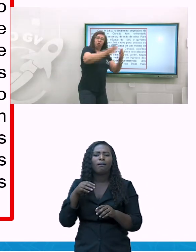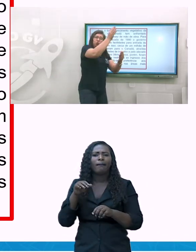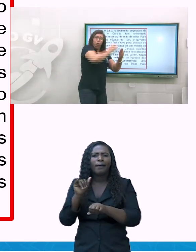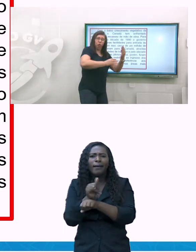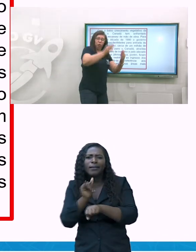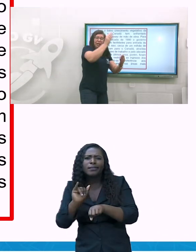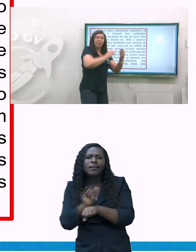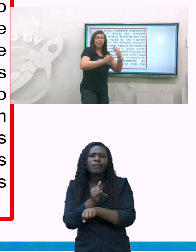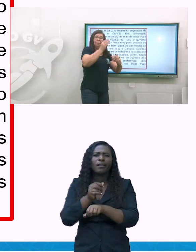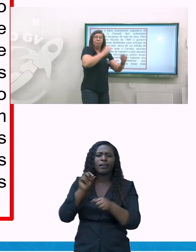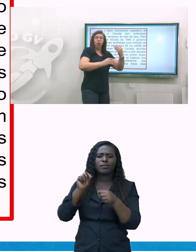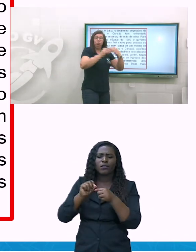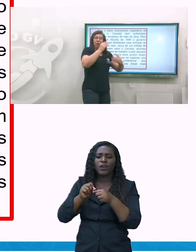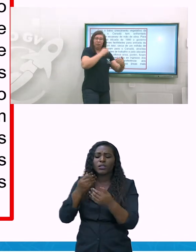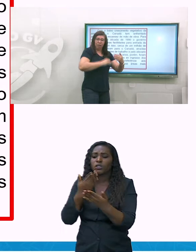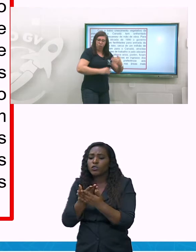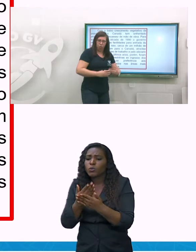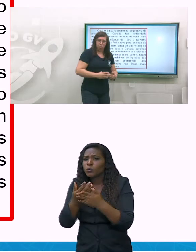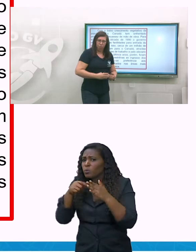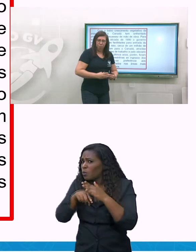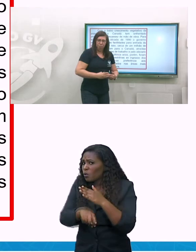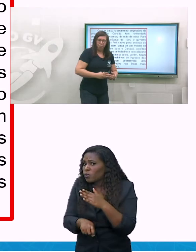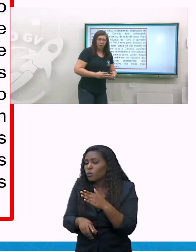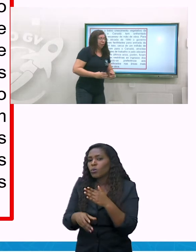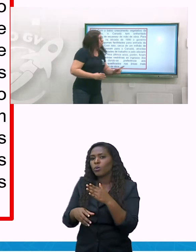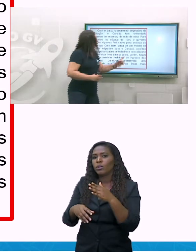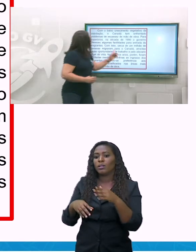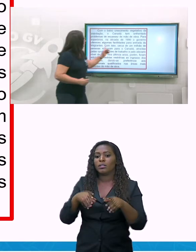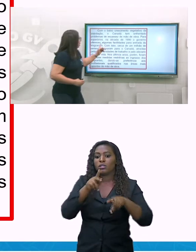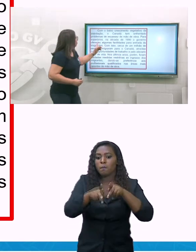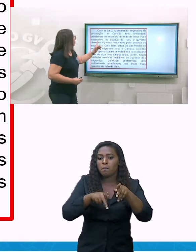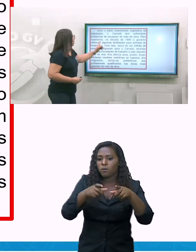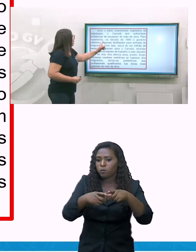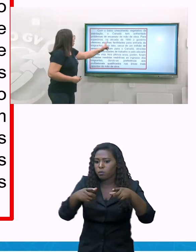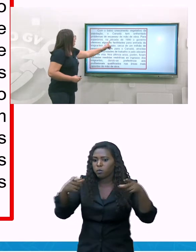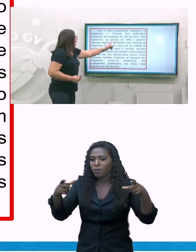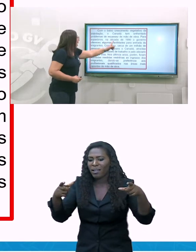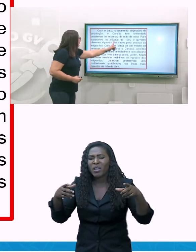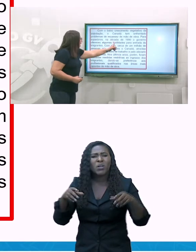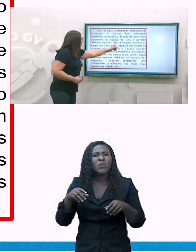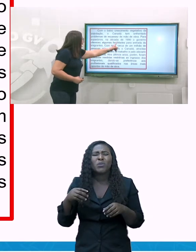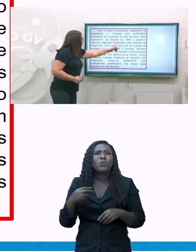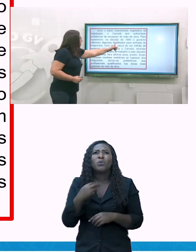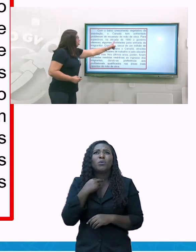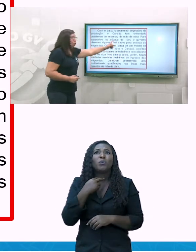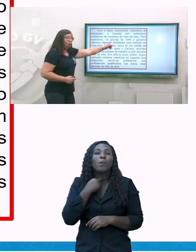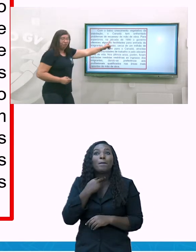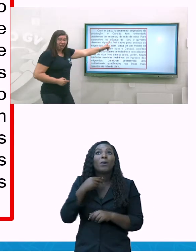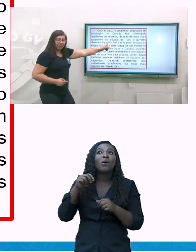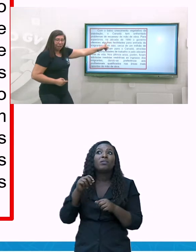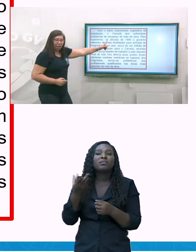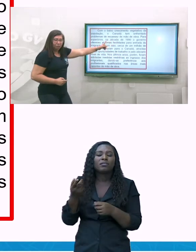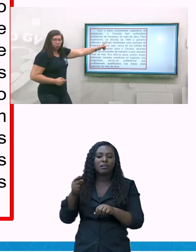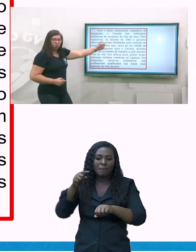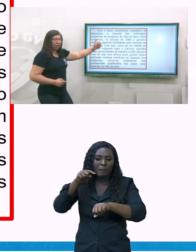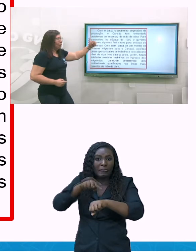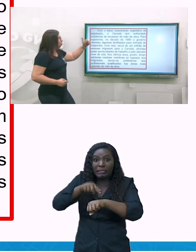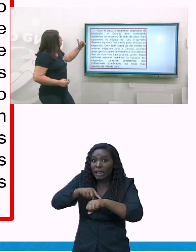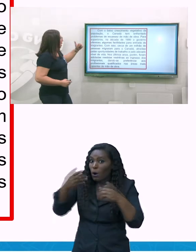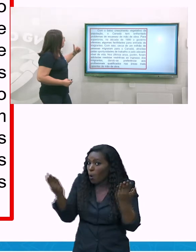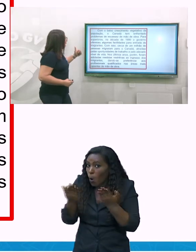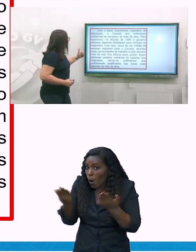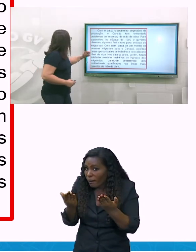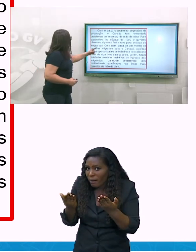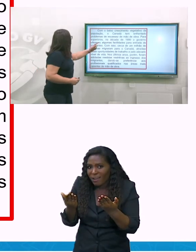O estudo tem que ser muito anterior. Então, olhem bem, na década de 90, no